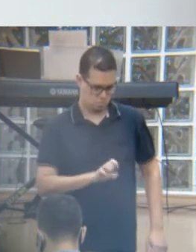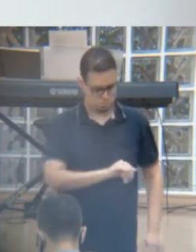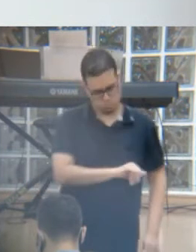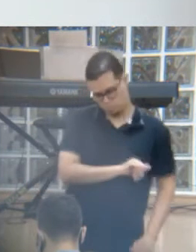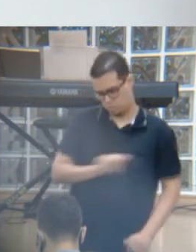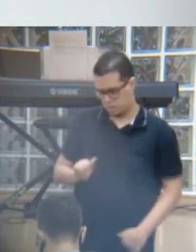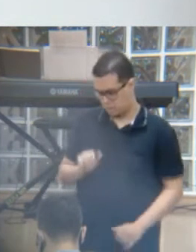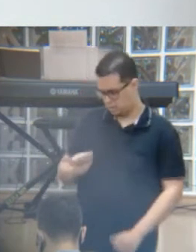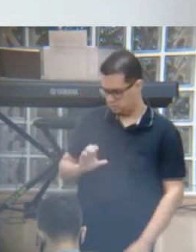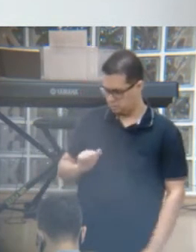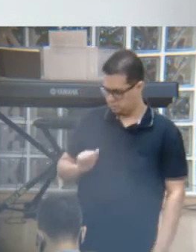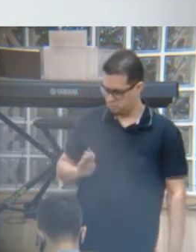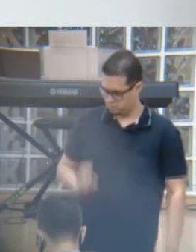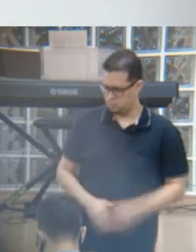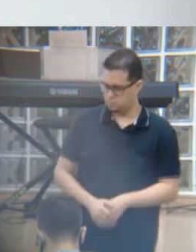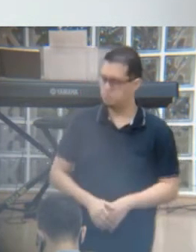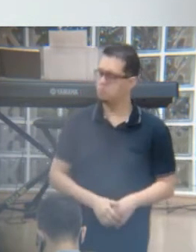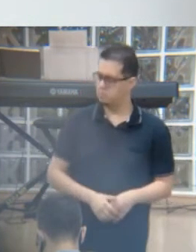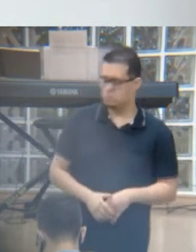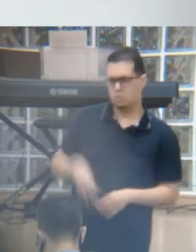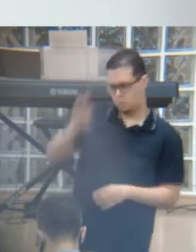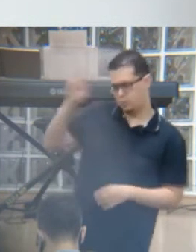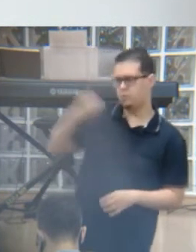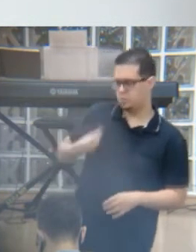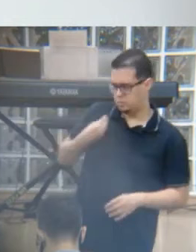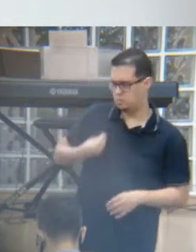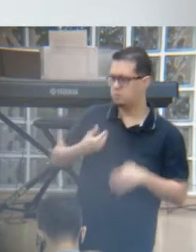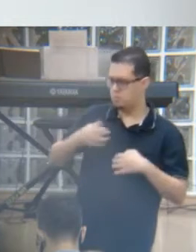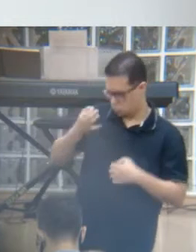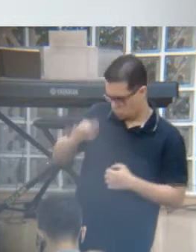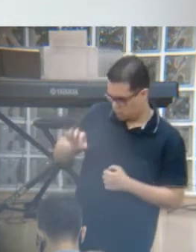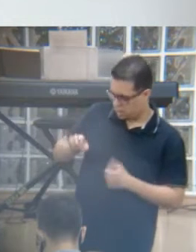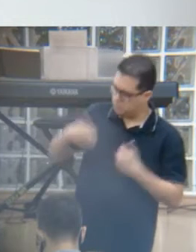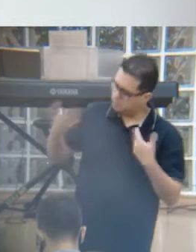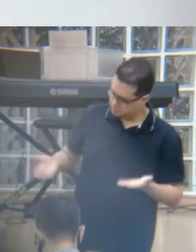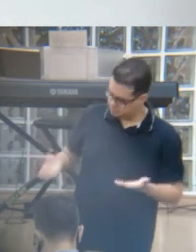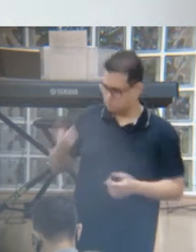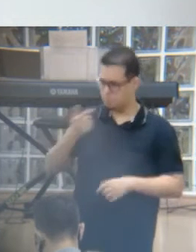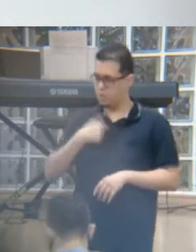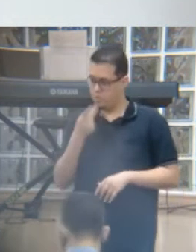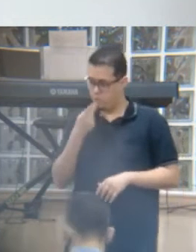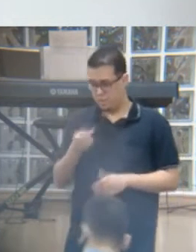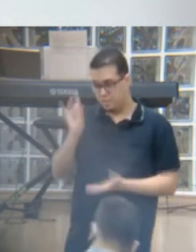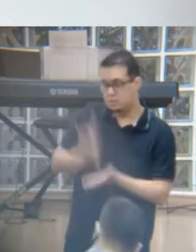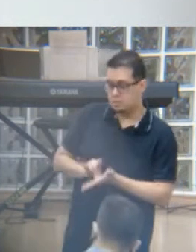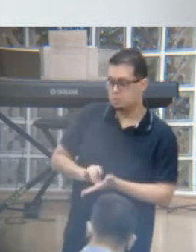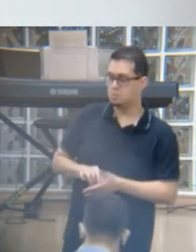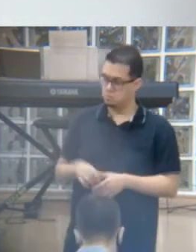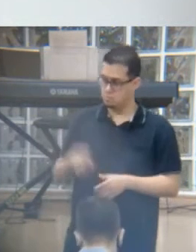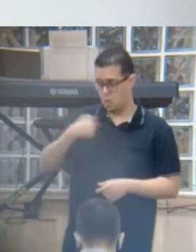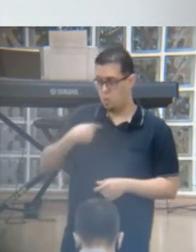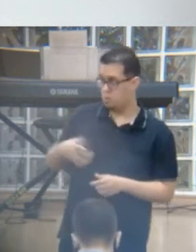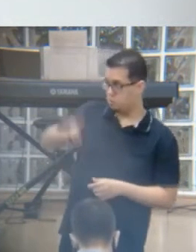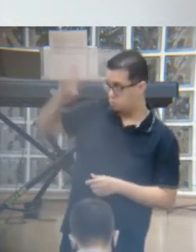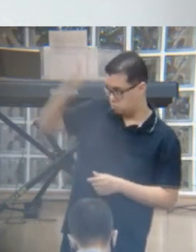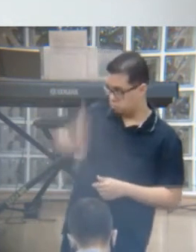Tão certo como vive o Senhor, Deus de Israel, perante cuja face estou, nem